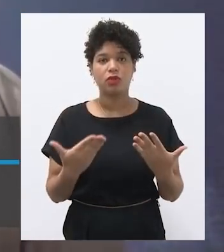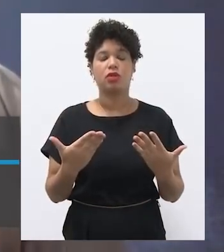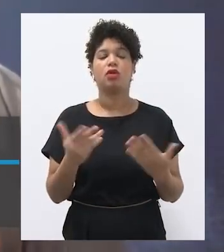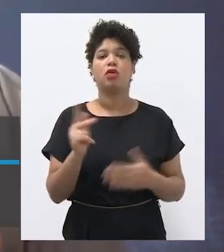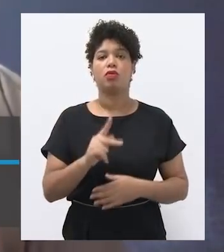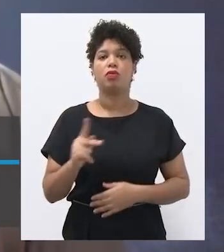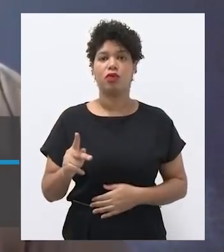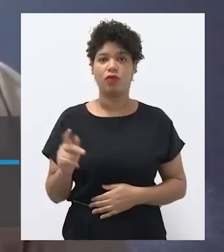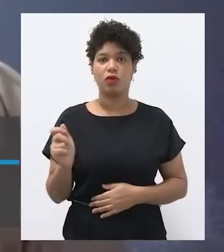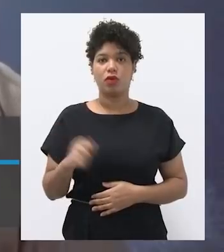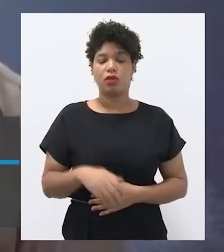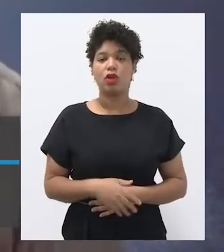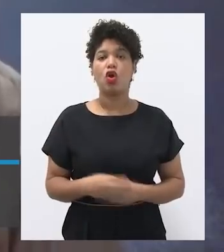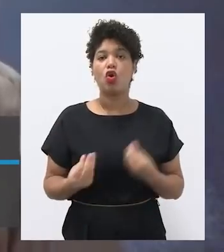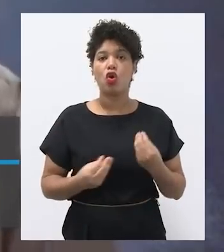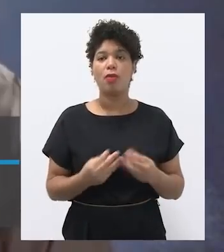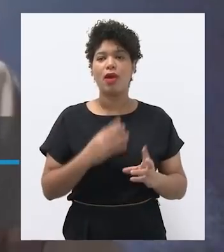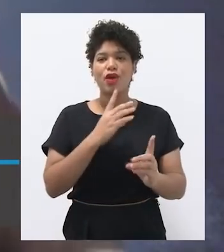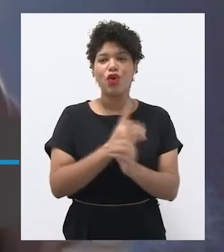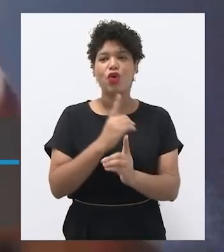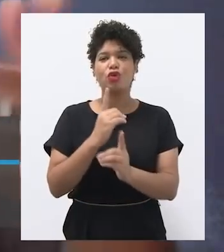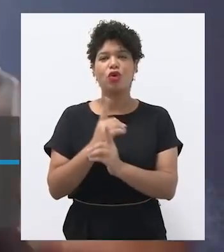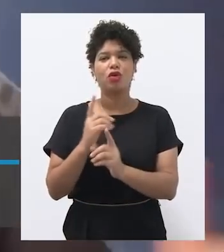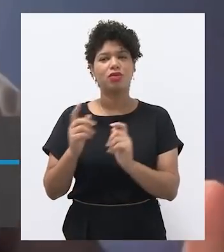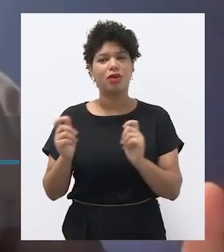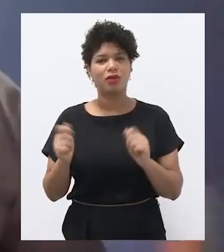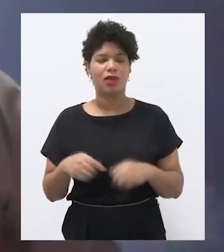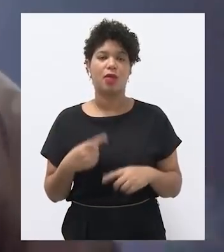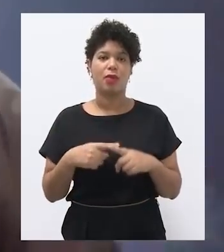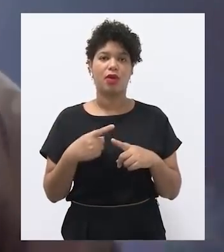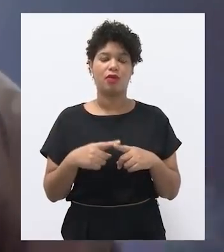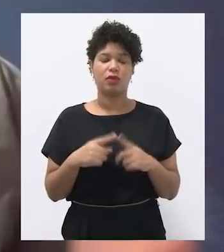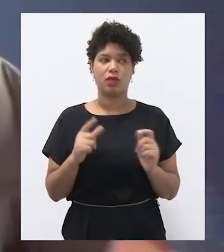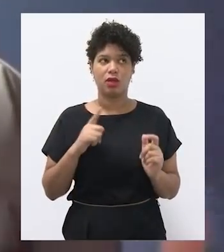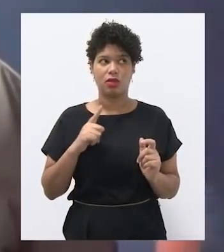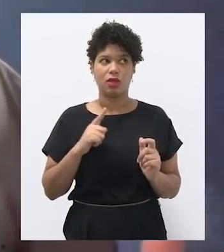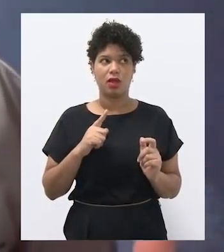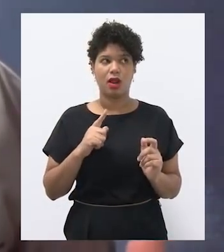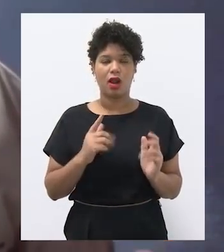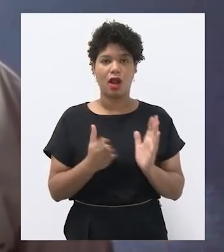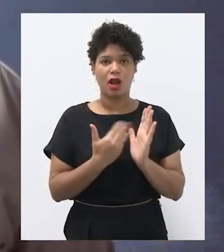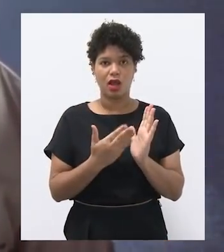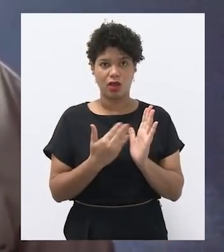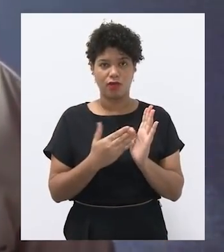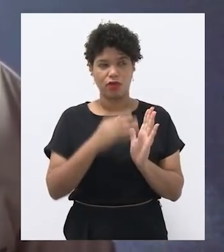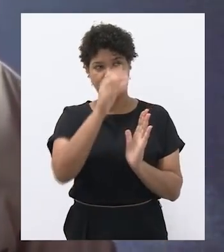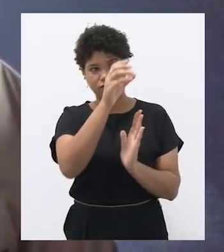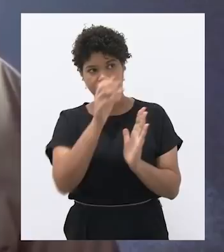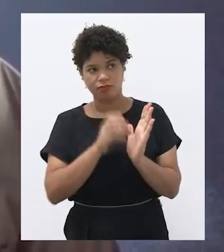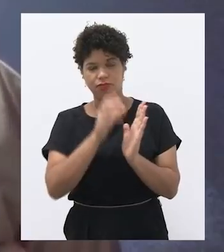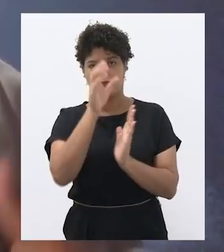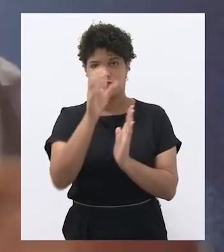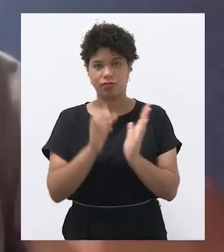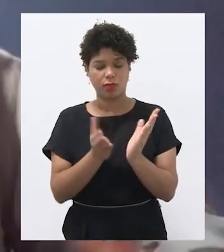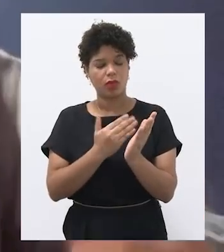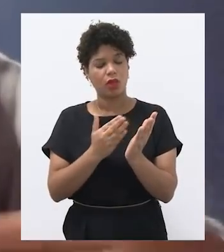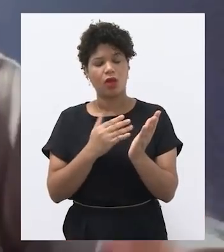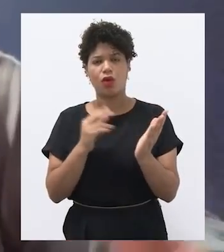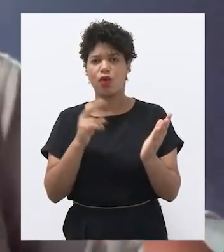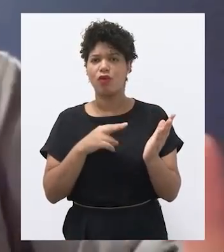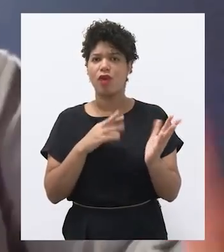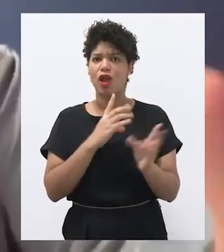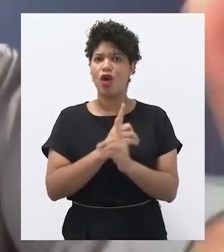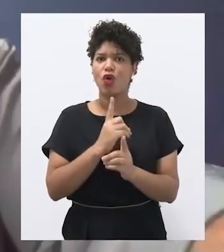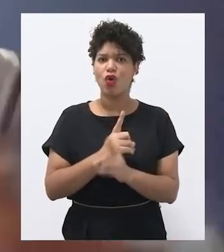mas um processo de descoberta. Não é? Uma vez que você abre o livro, um novo universo se coloca e você começa a